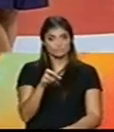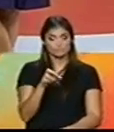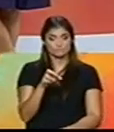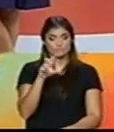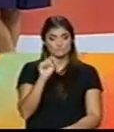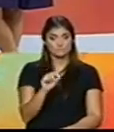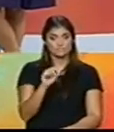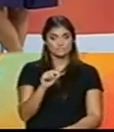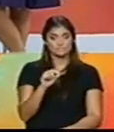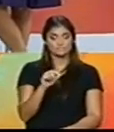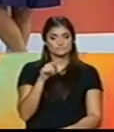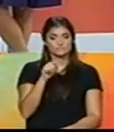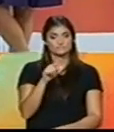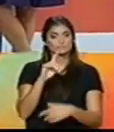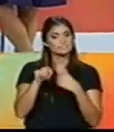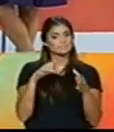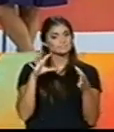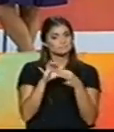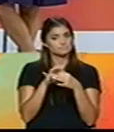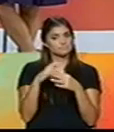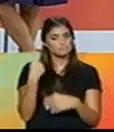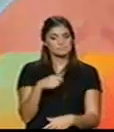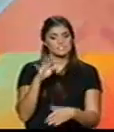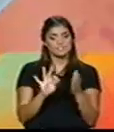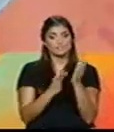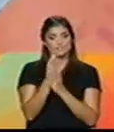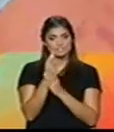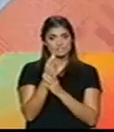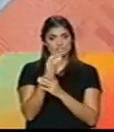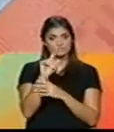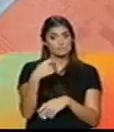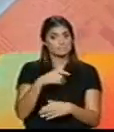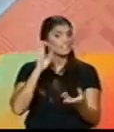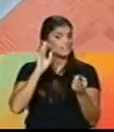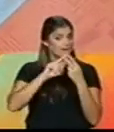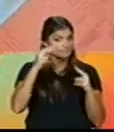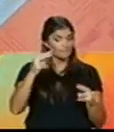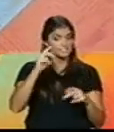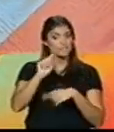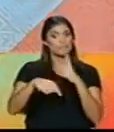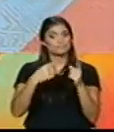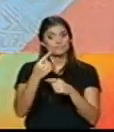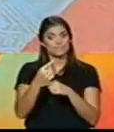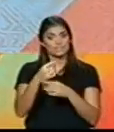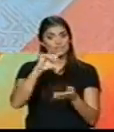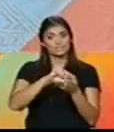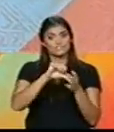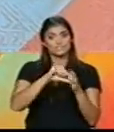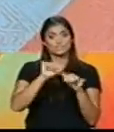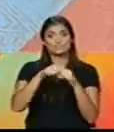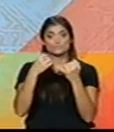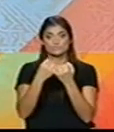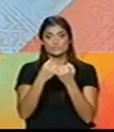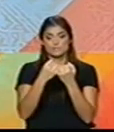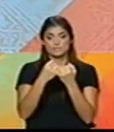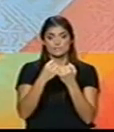1958 e com o meu destino que isto tempo ligado, chegou a ser presidente da Fundação enquanto presidente de Câmara. E a outra é o Centro Social Professora Elisa